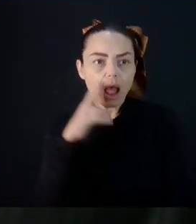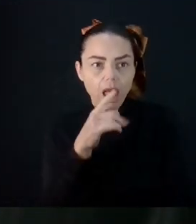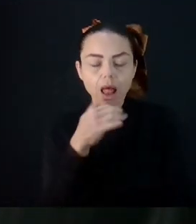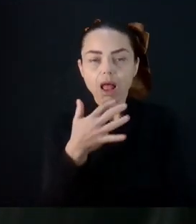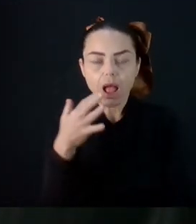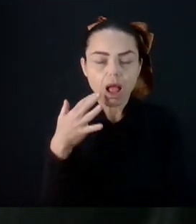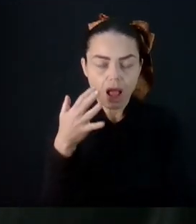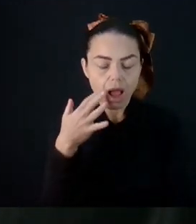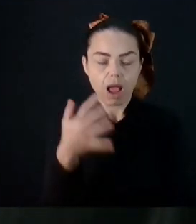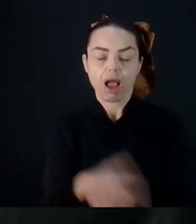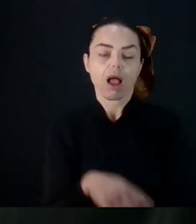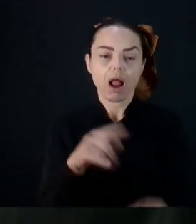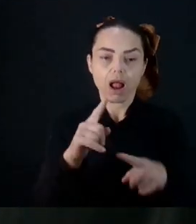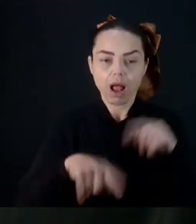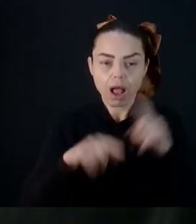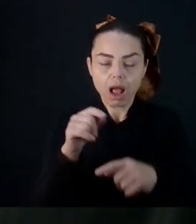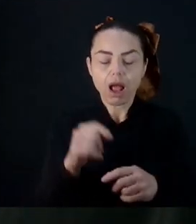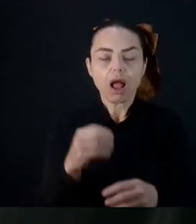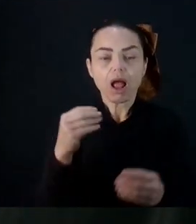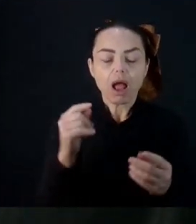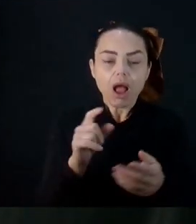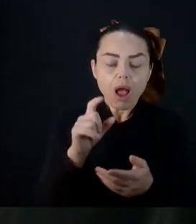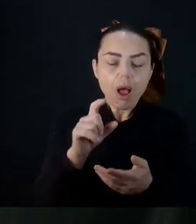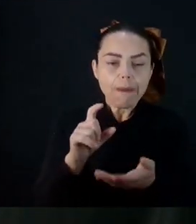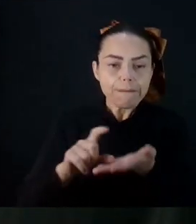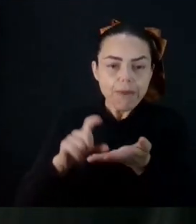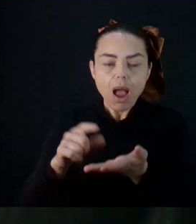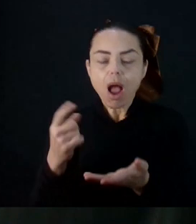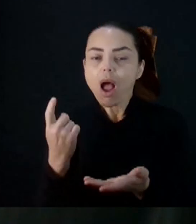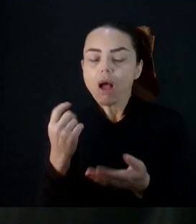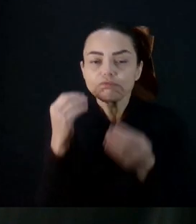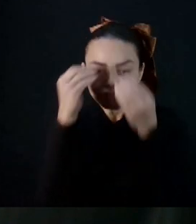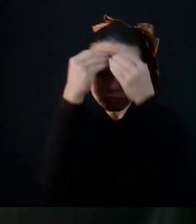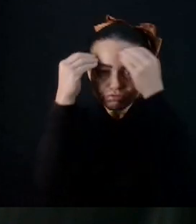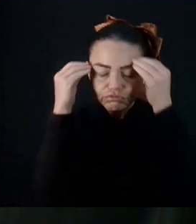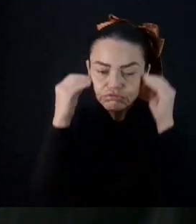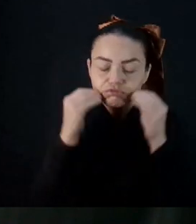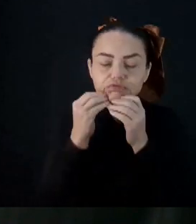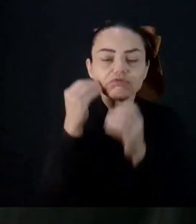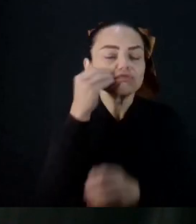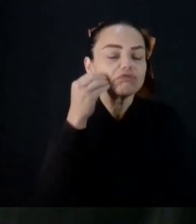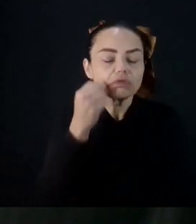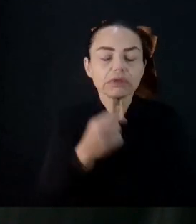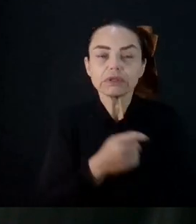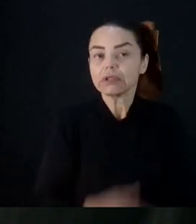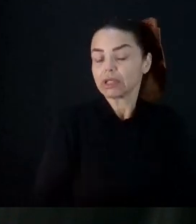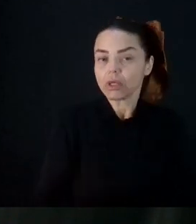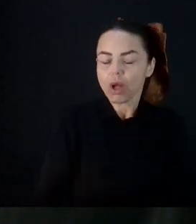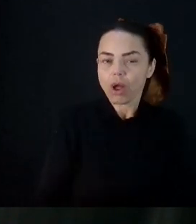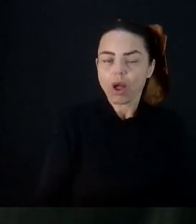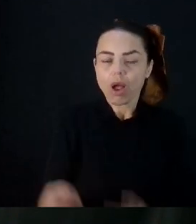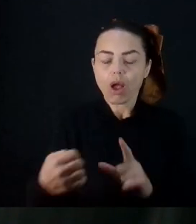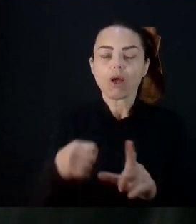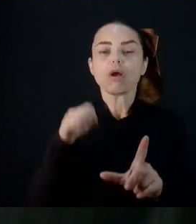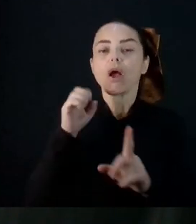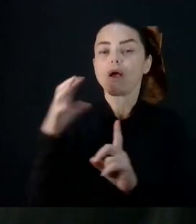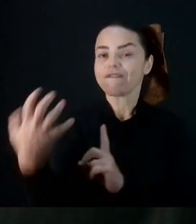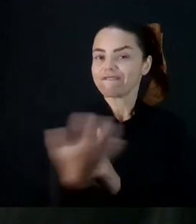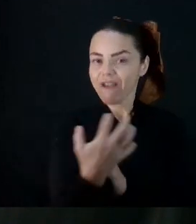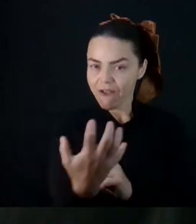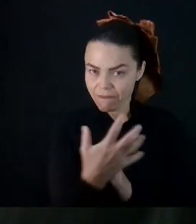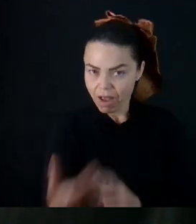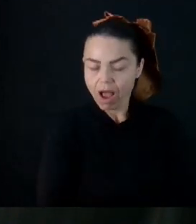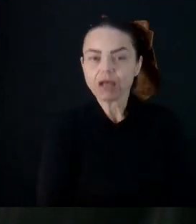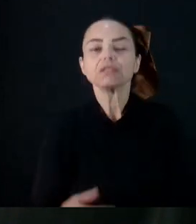mãe, né, e vai querer sim testar todos, e já tem o estímulo da internet, então a gente precisa cuidar, e